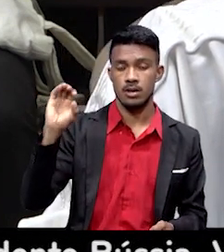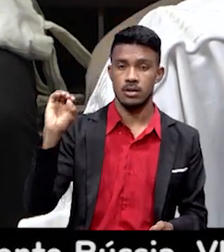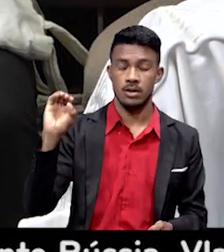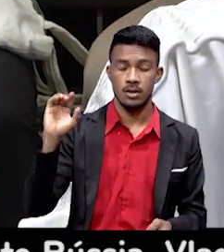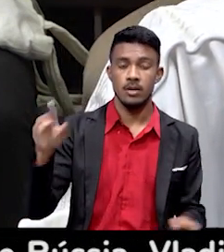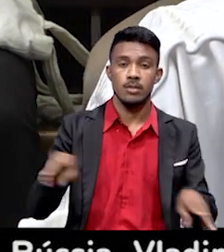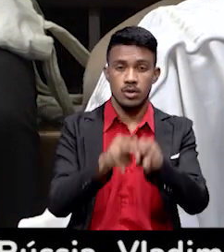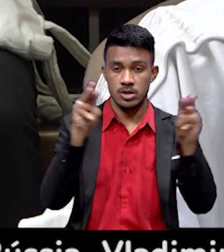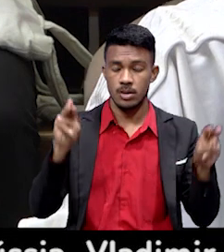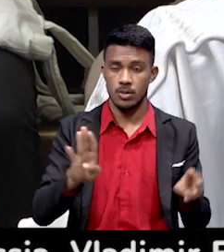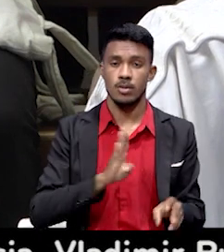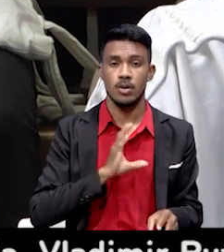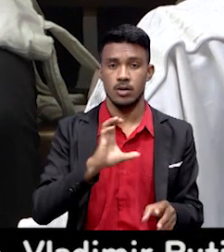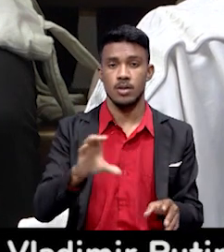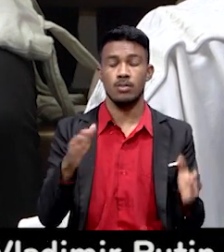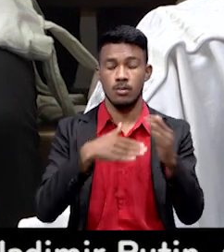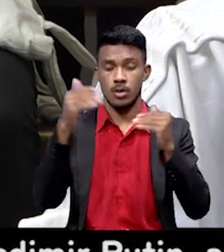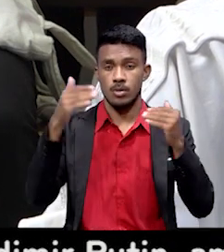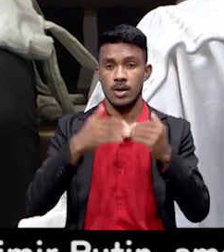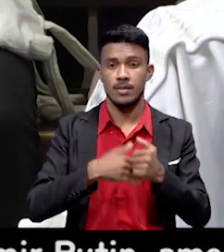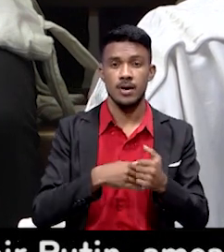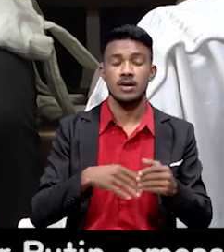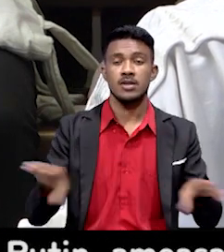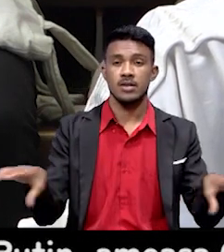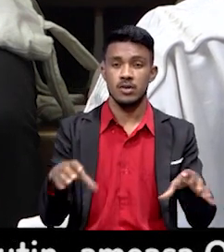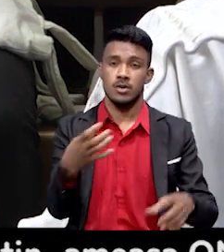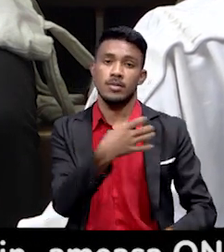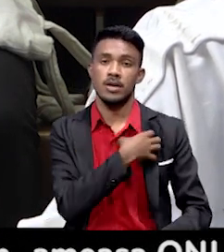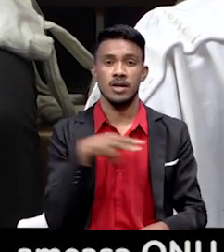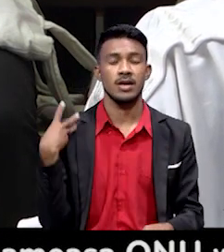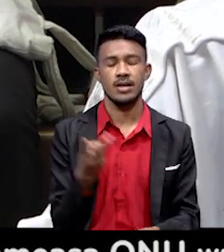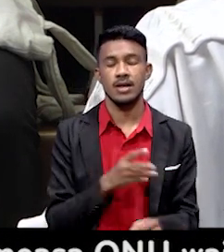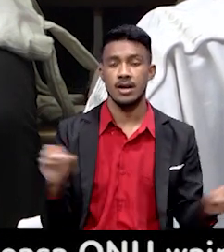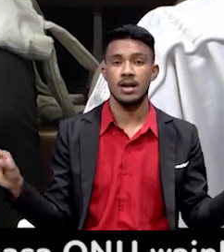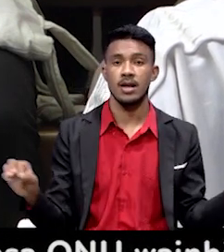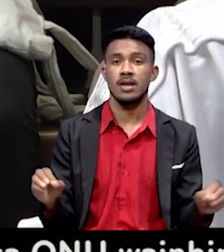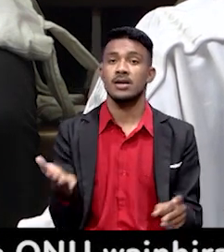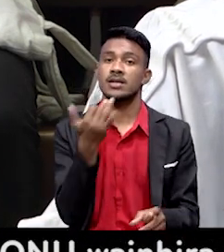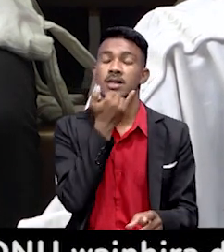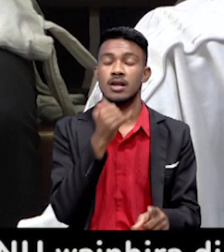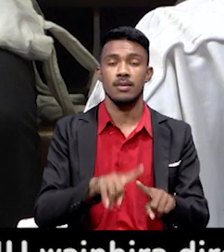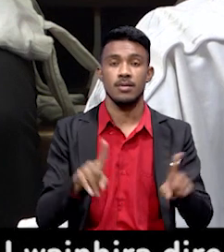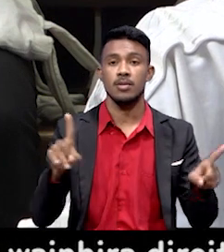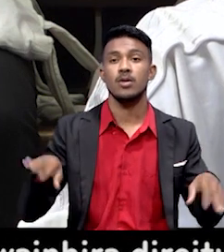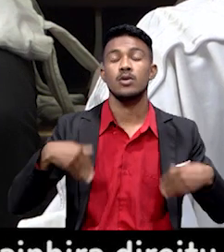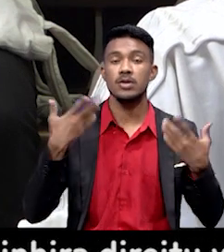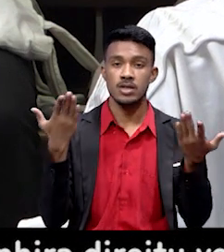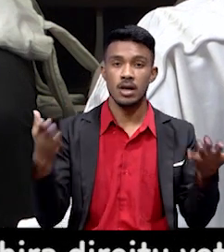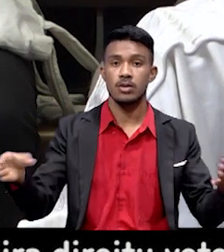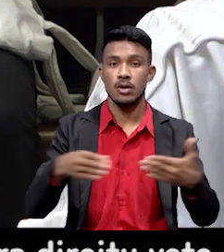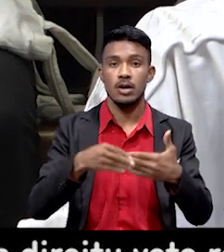bima ka, para sunda ka acontece, atu insan PENITELI, itala salama be, o insan mak liderança PENITELI, ne,